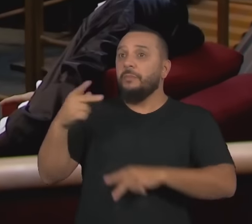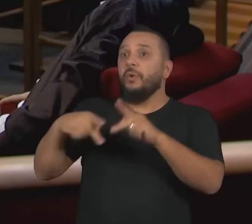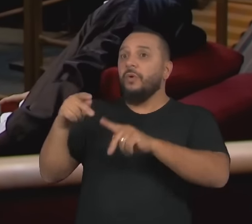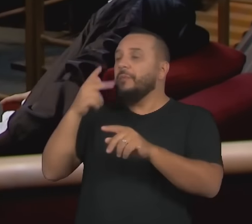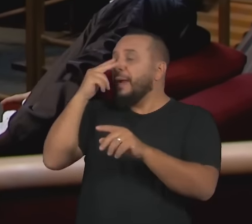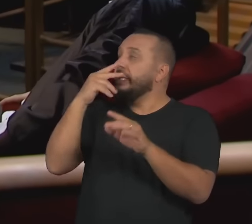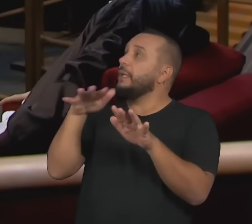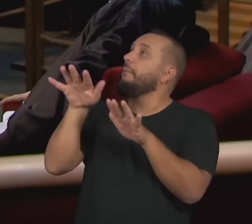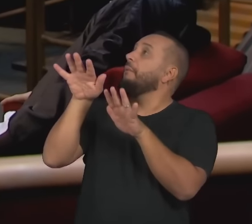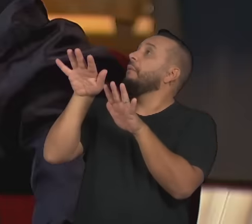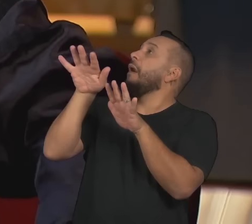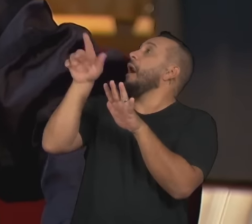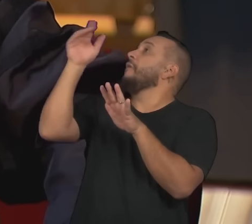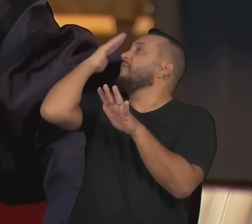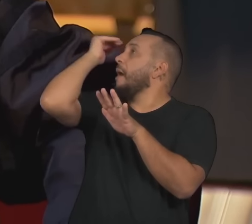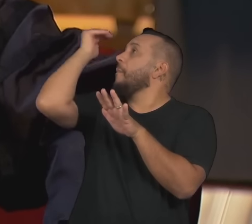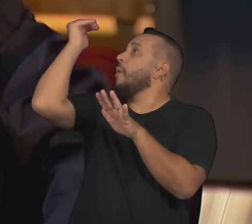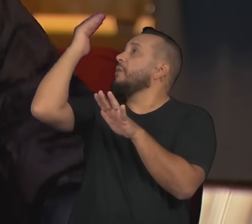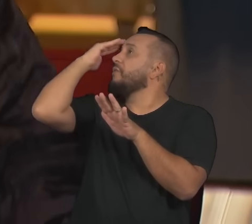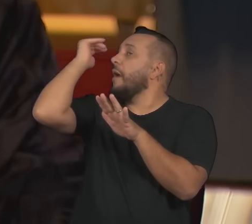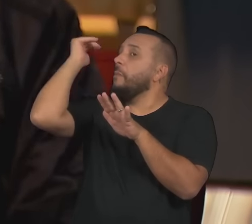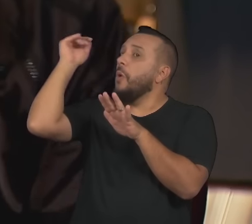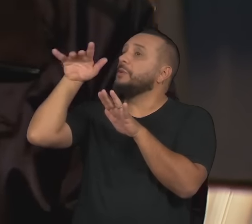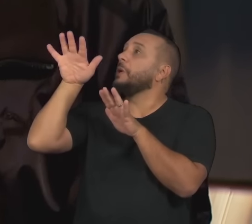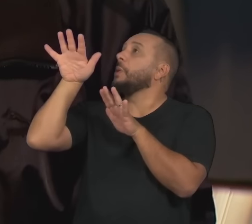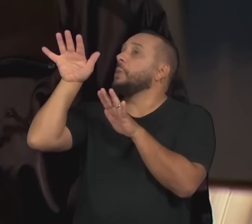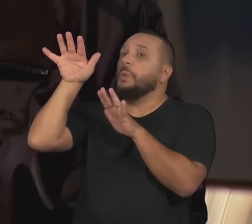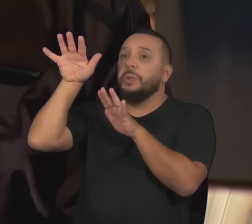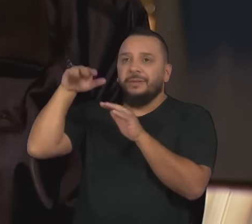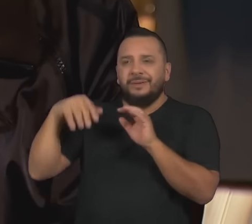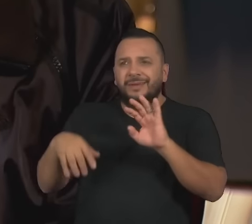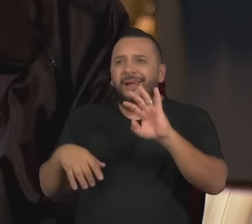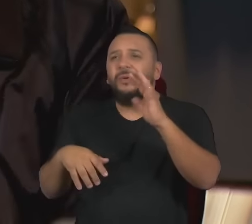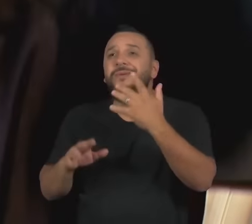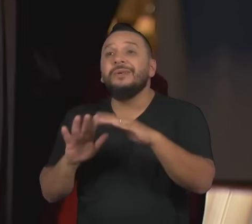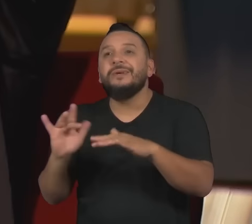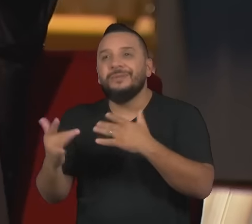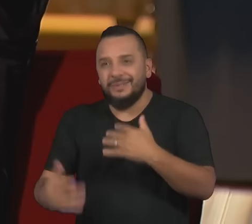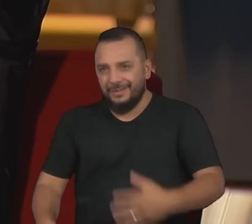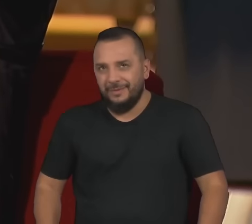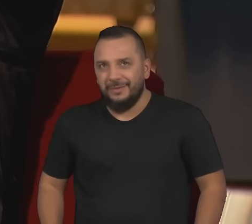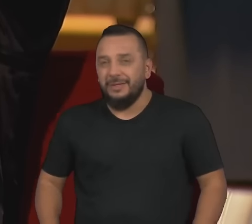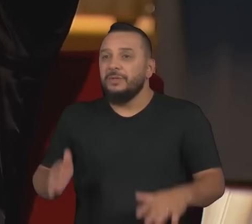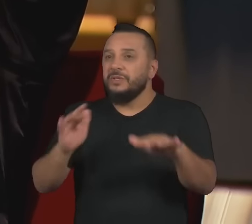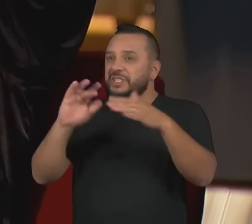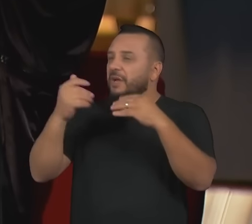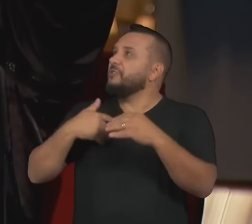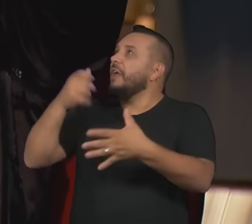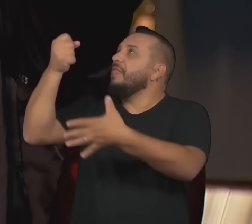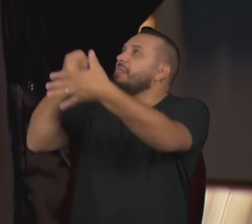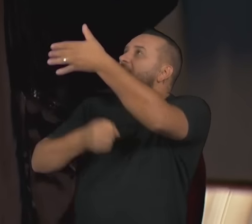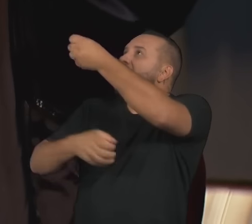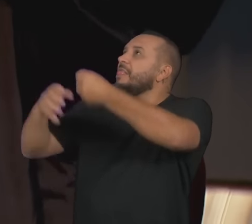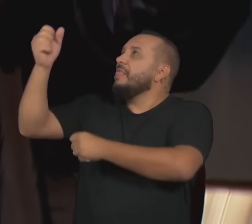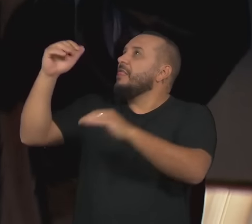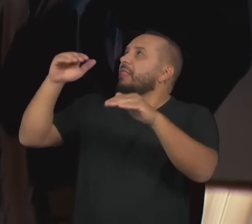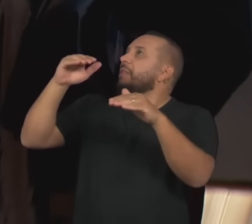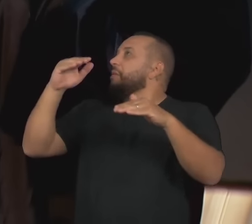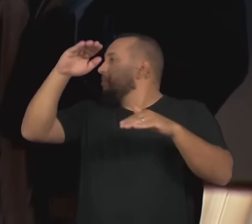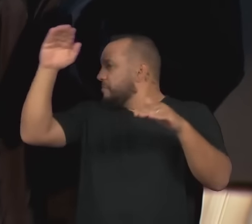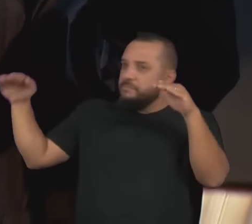para a estrela lá em cima, não tinha jeito. O que a rede social fez? A rede social fez isso, ó. Acabou,